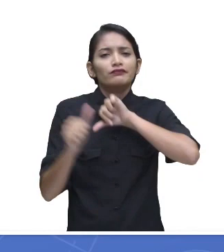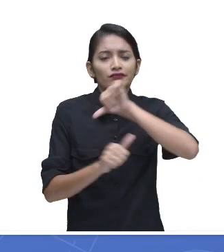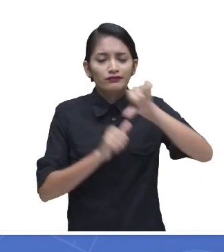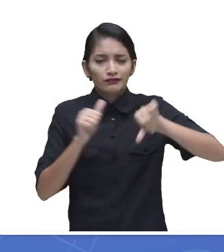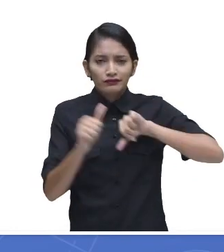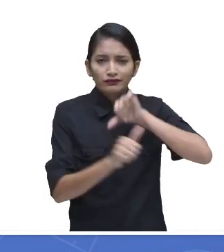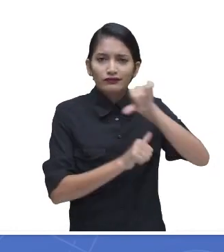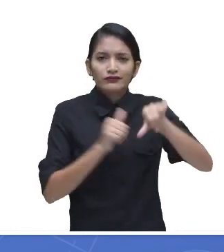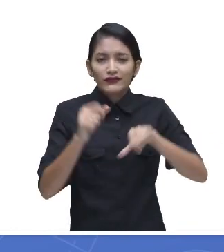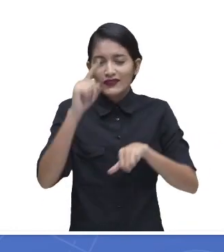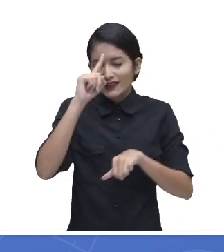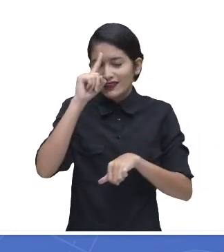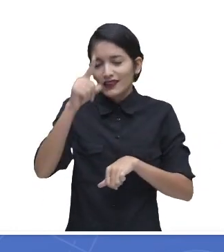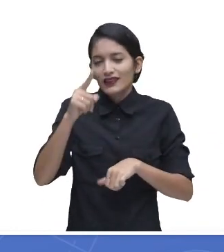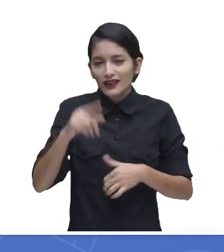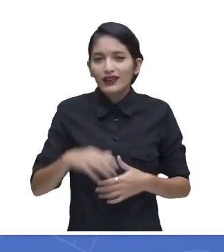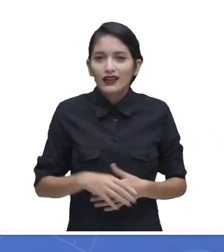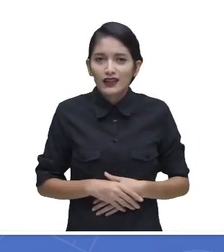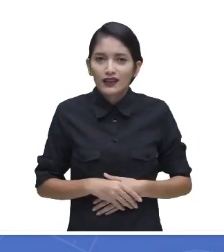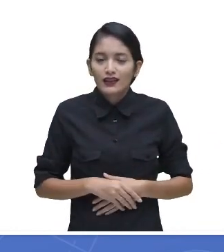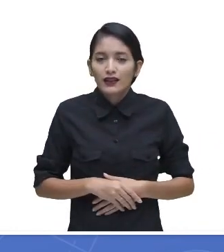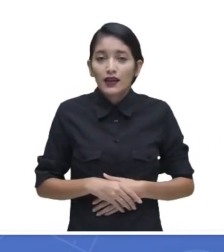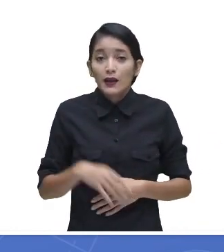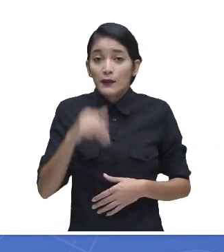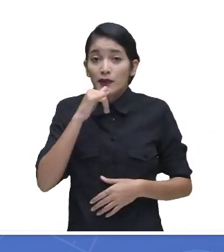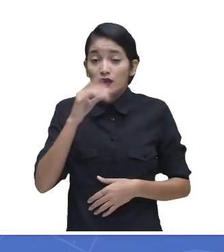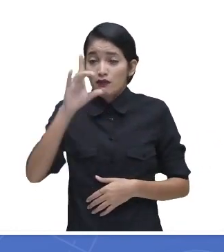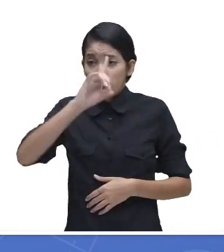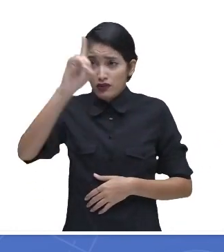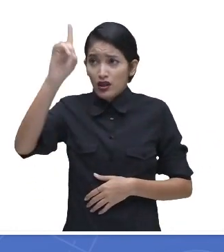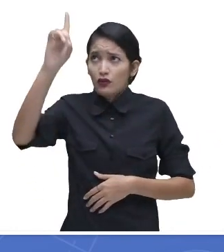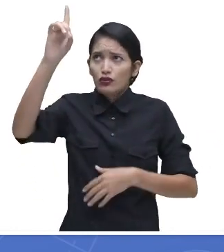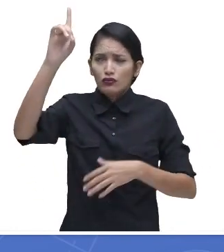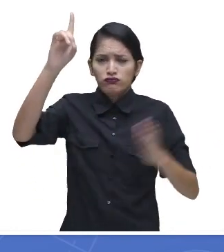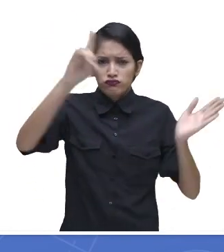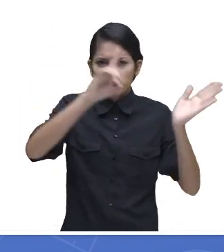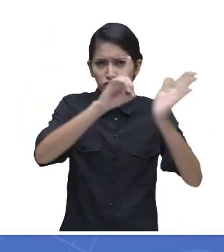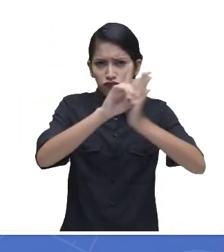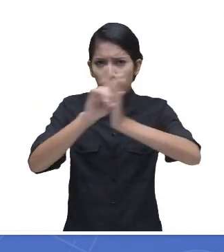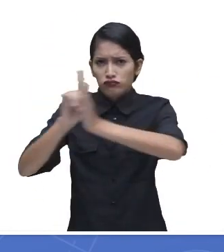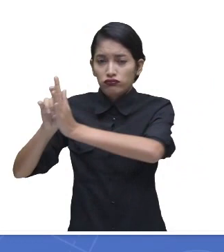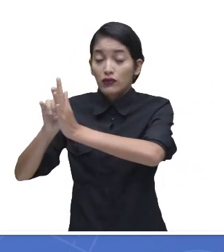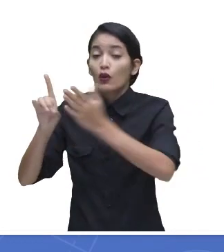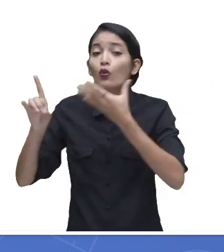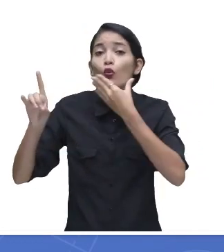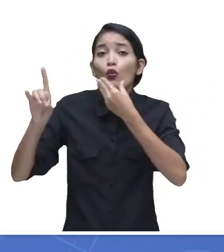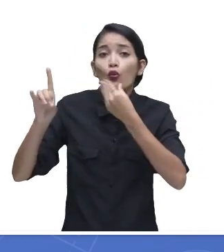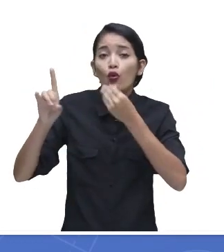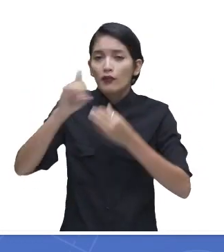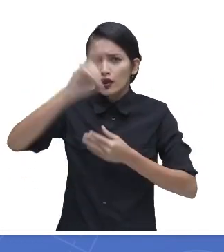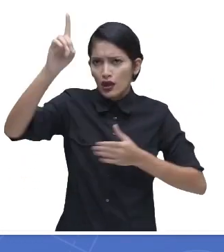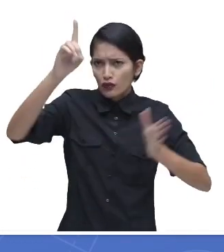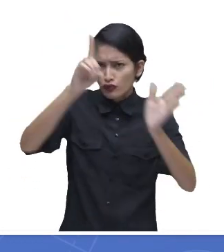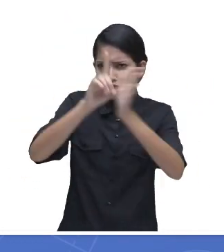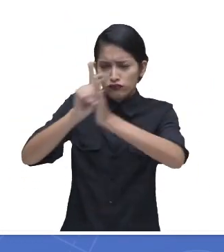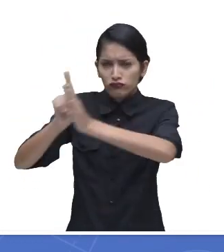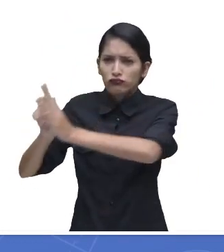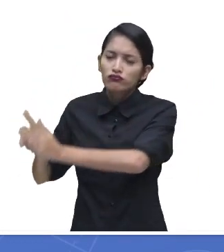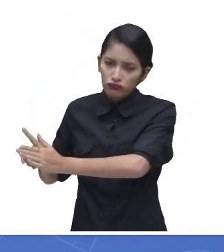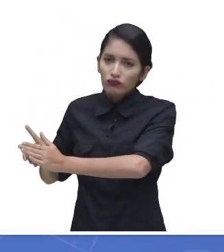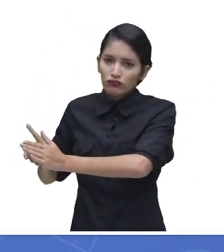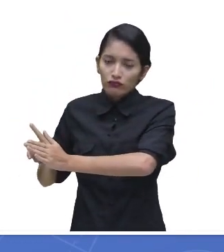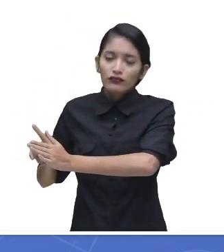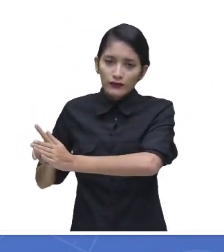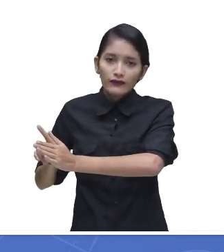nessa ideia aí. Ela tira Deus do trono, né? O homem tira Deus do trono de Deus e